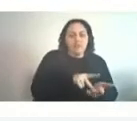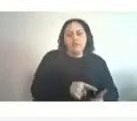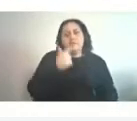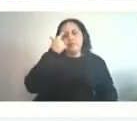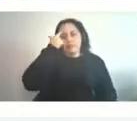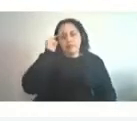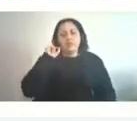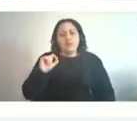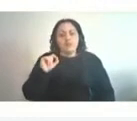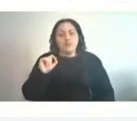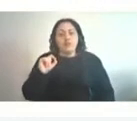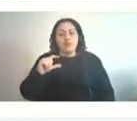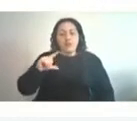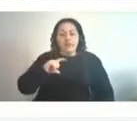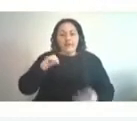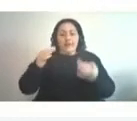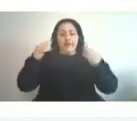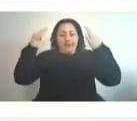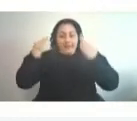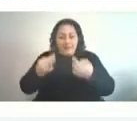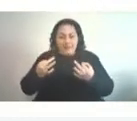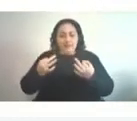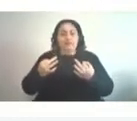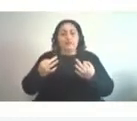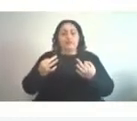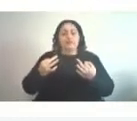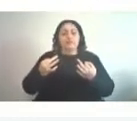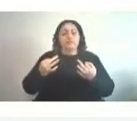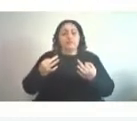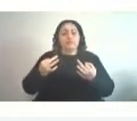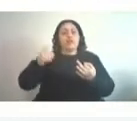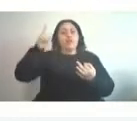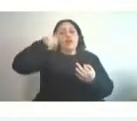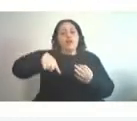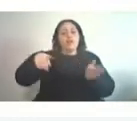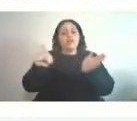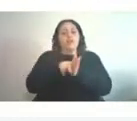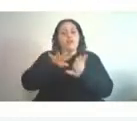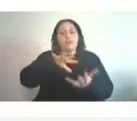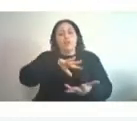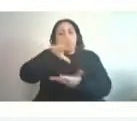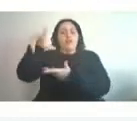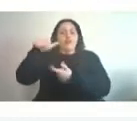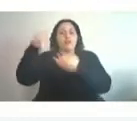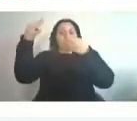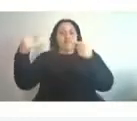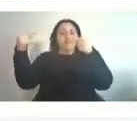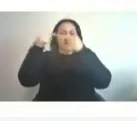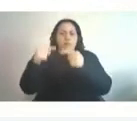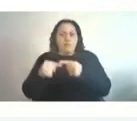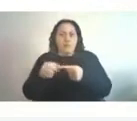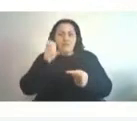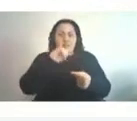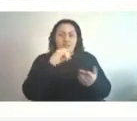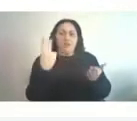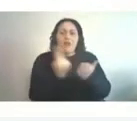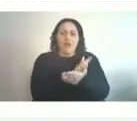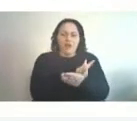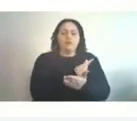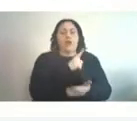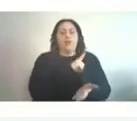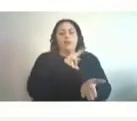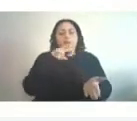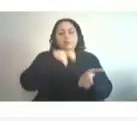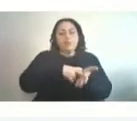dimensão universal, né? E, portanto, o erro é punido e a divergência é expurgada. A